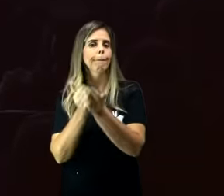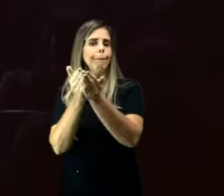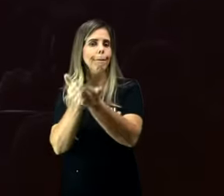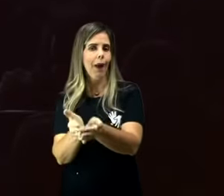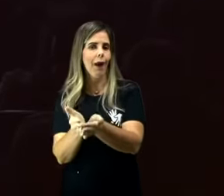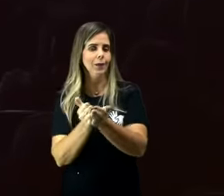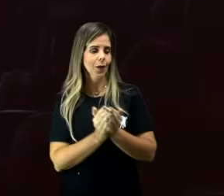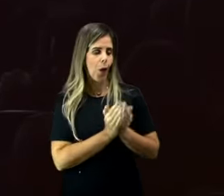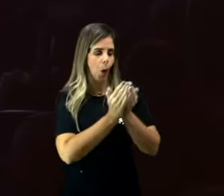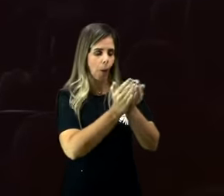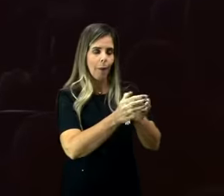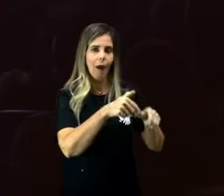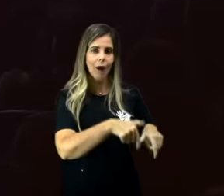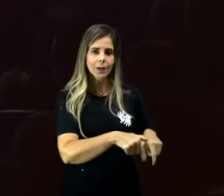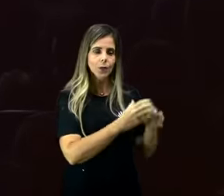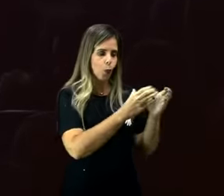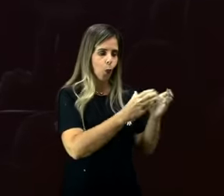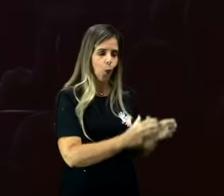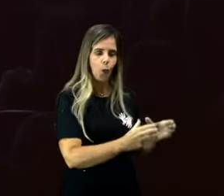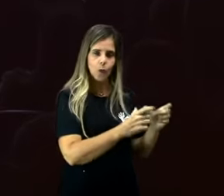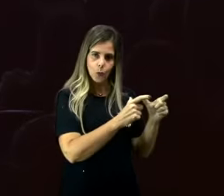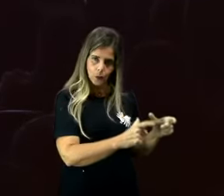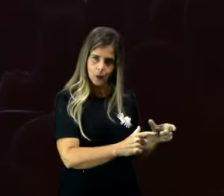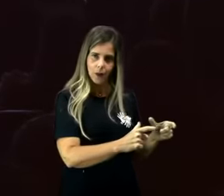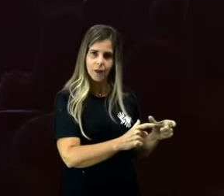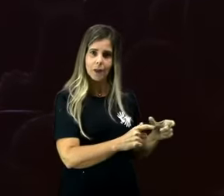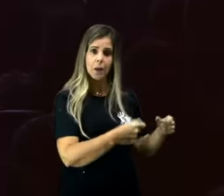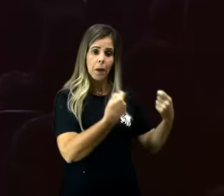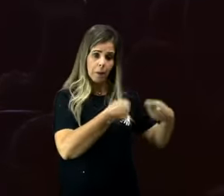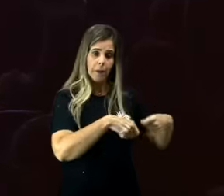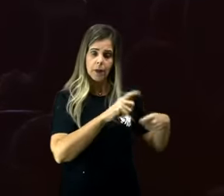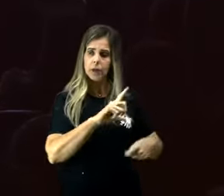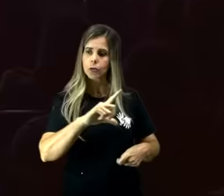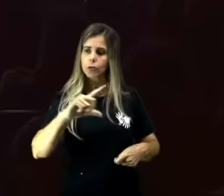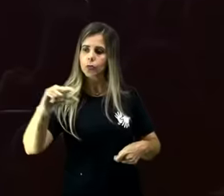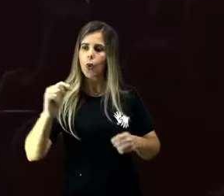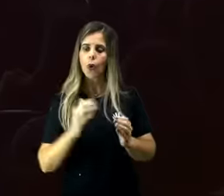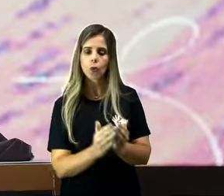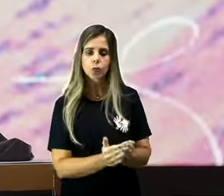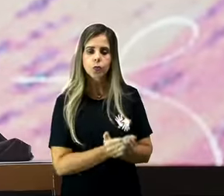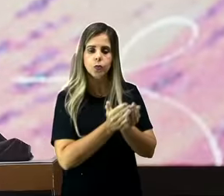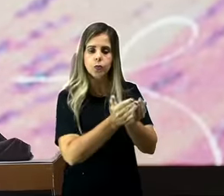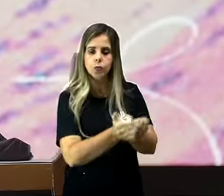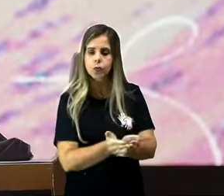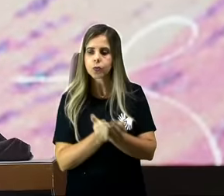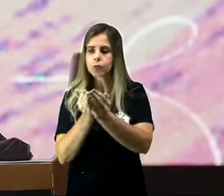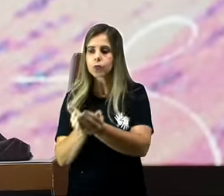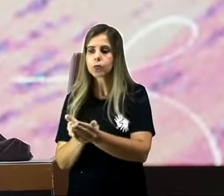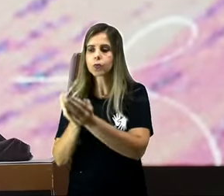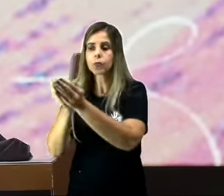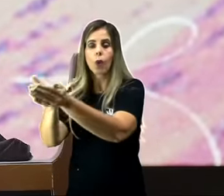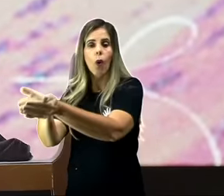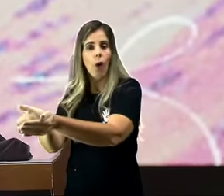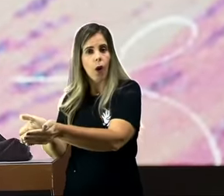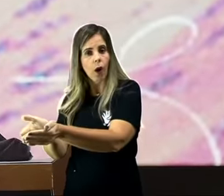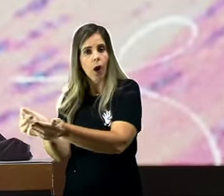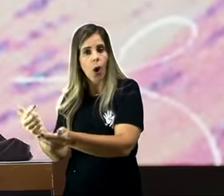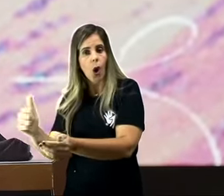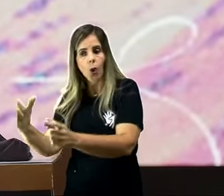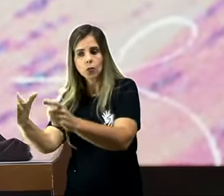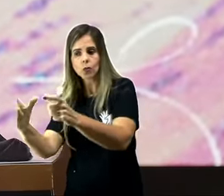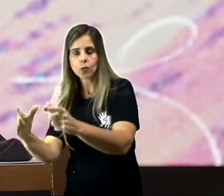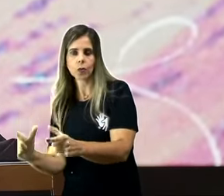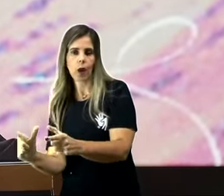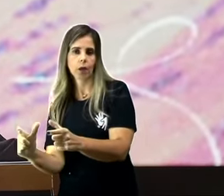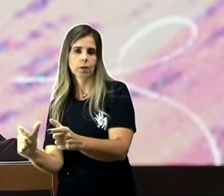irmão. Tem lugar para onde ir. Tem solo que está esperando. Eles não estão indo para o léu, para o